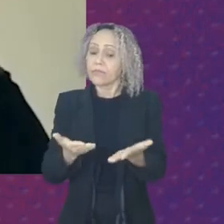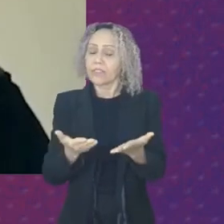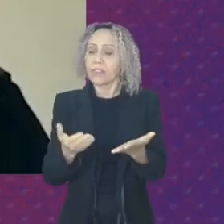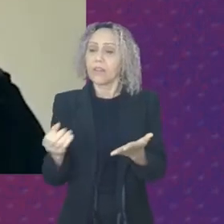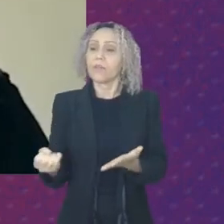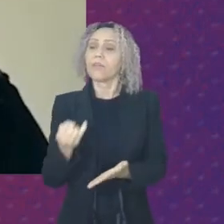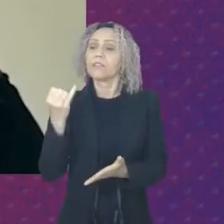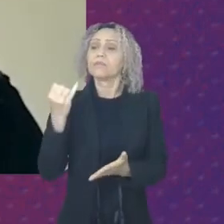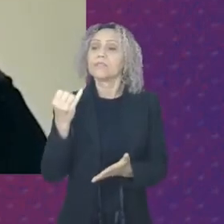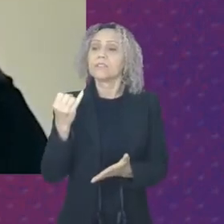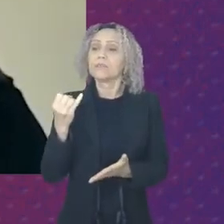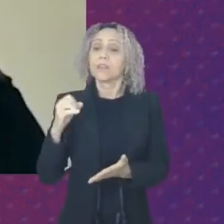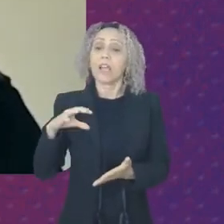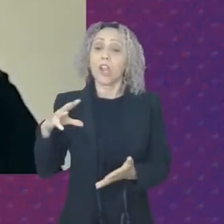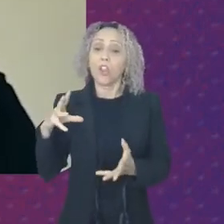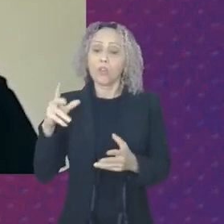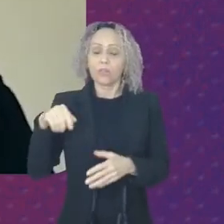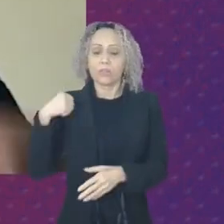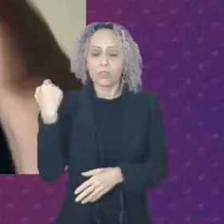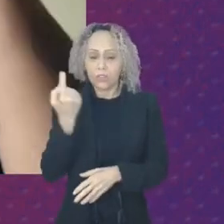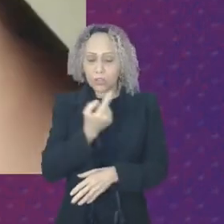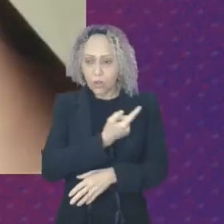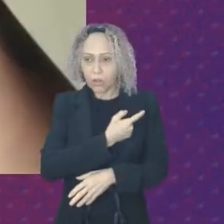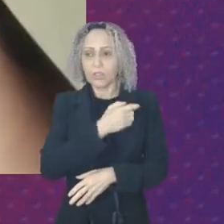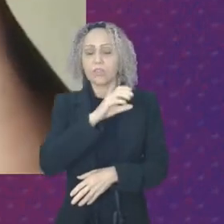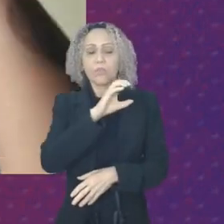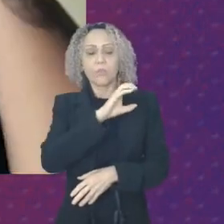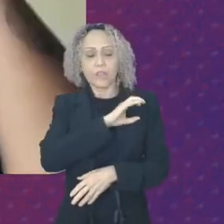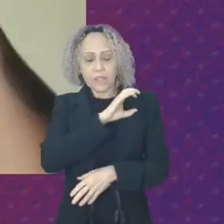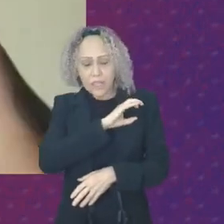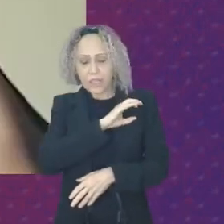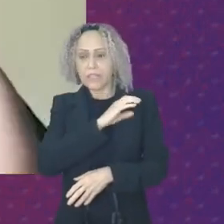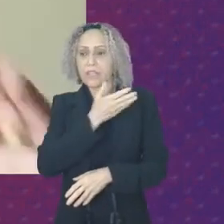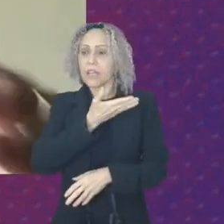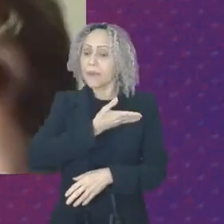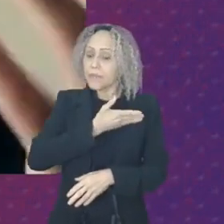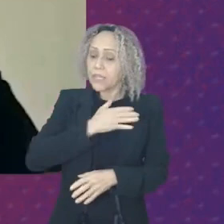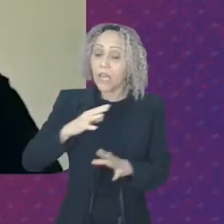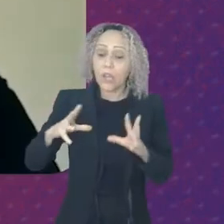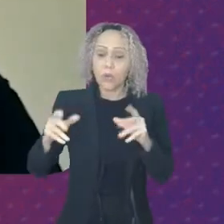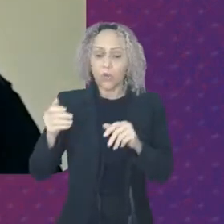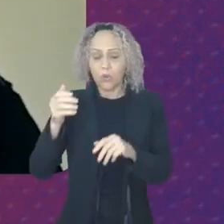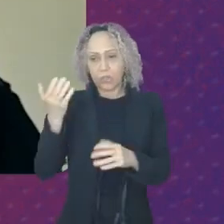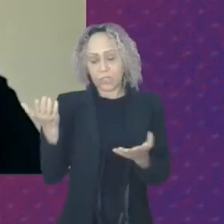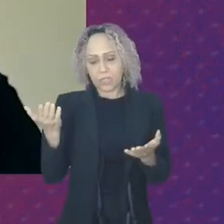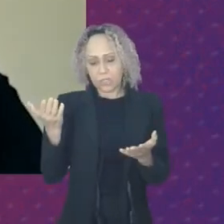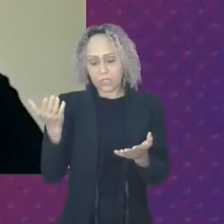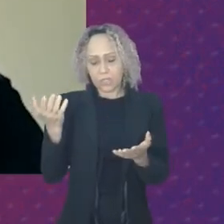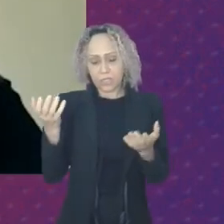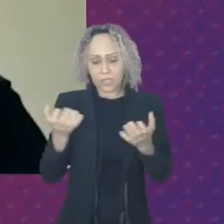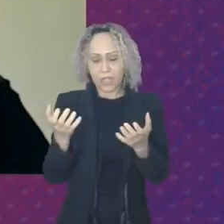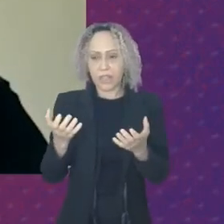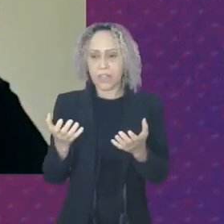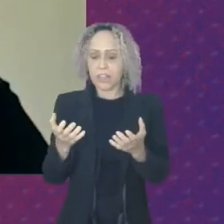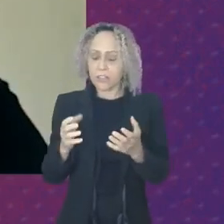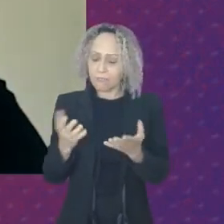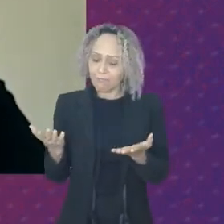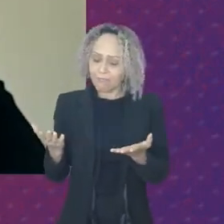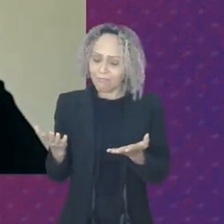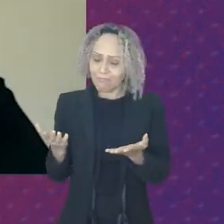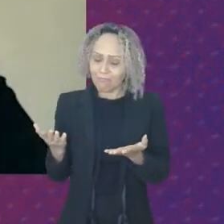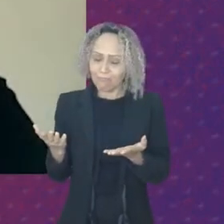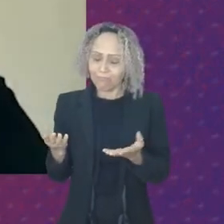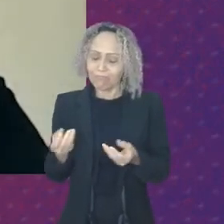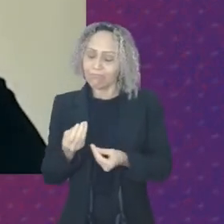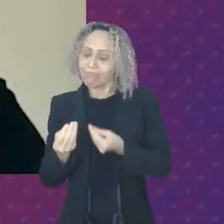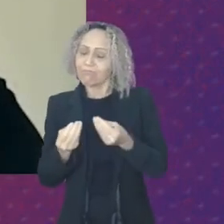para todas as nossas companheiras, para todo mundo que quer dedicar a sua rede social, o seu conteúdo